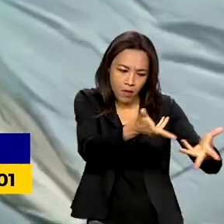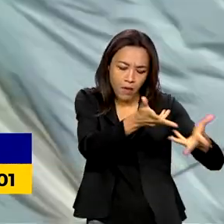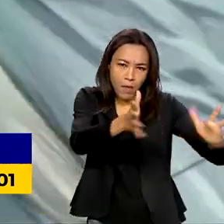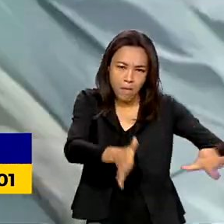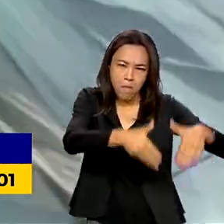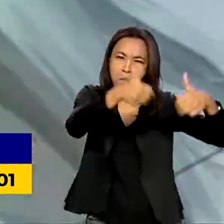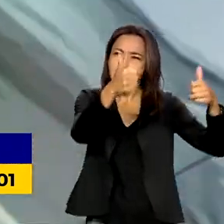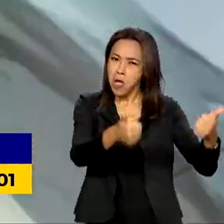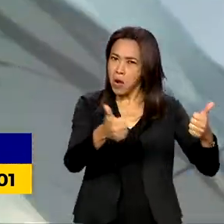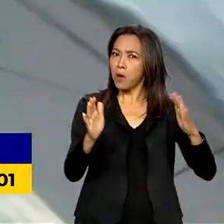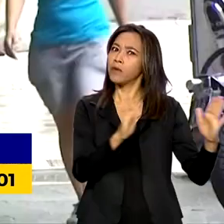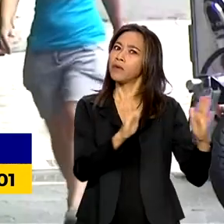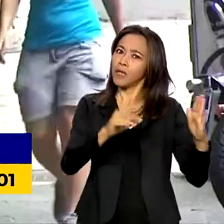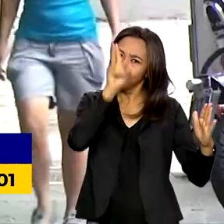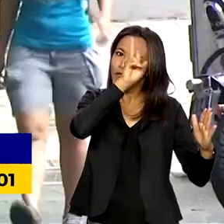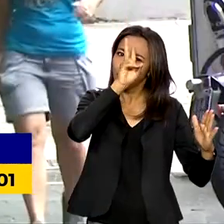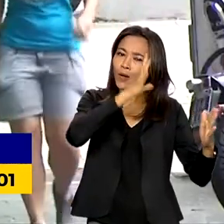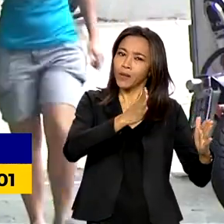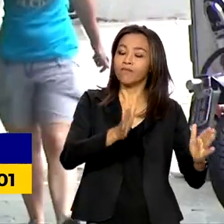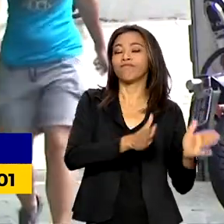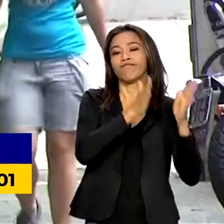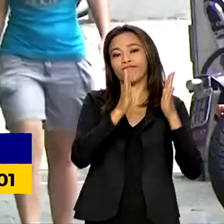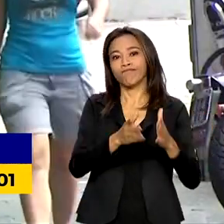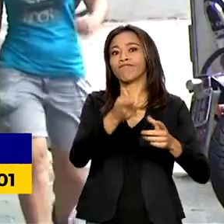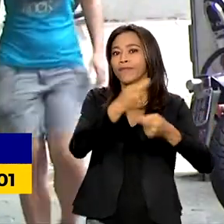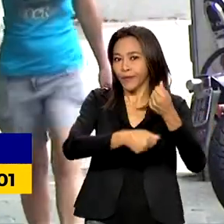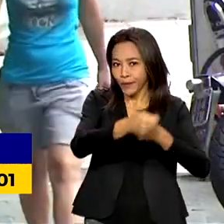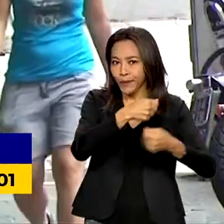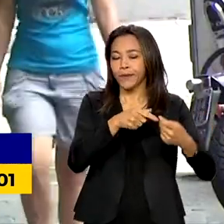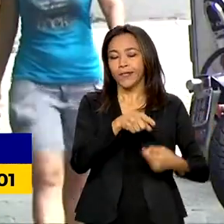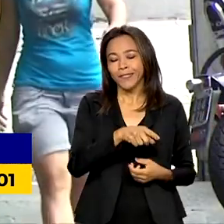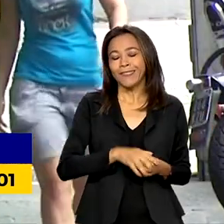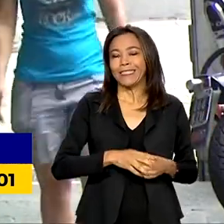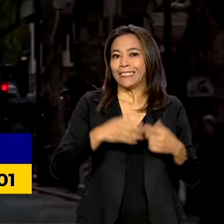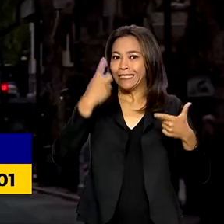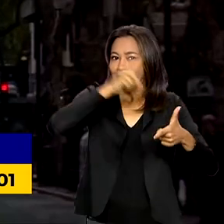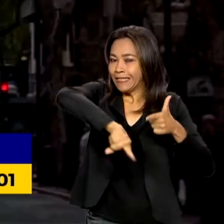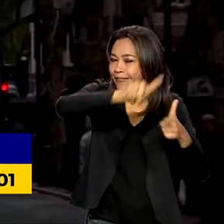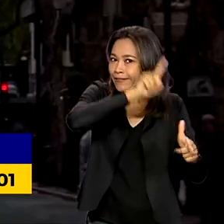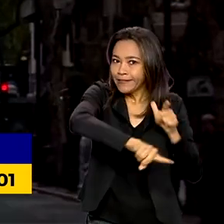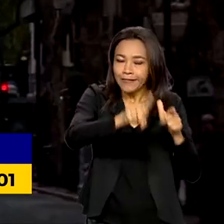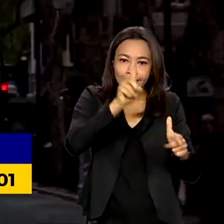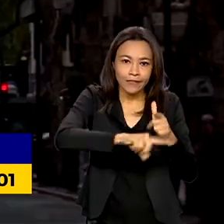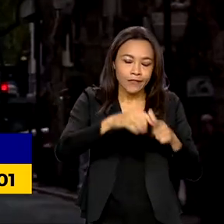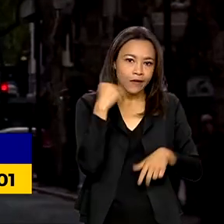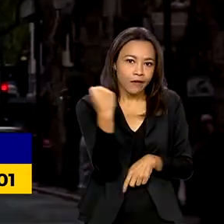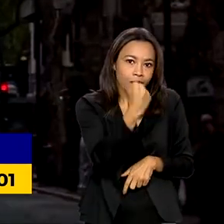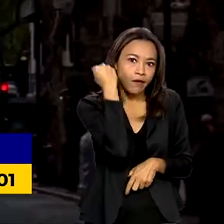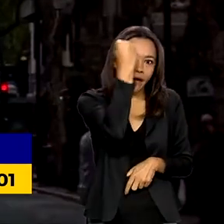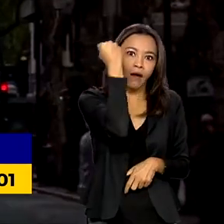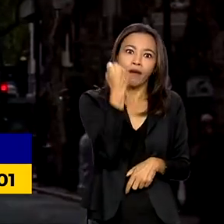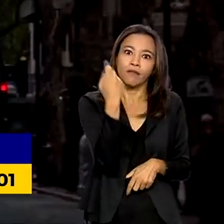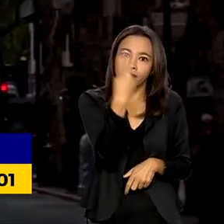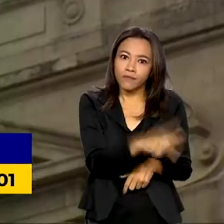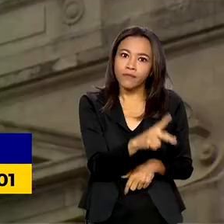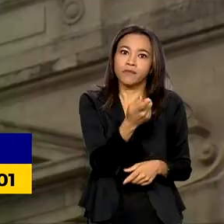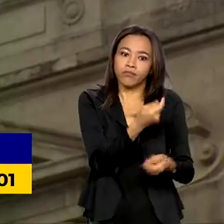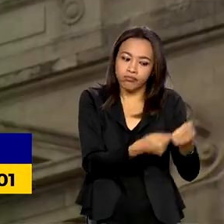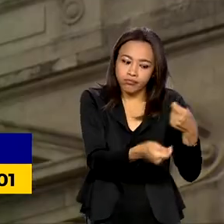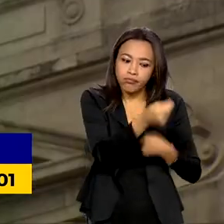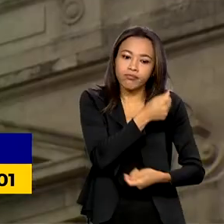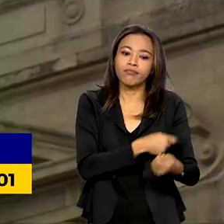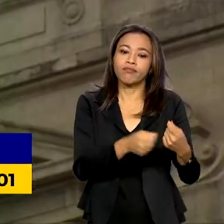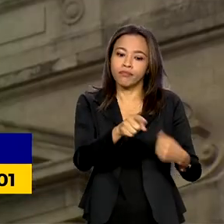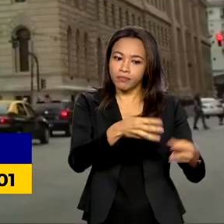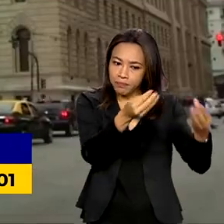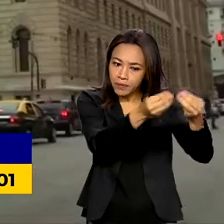melhores momentos da história, na economia enfrenta um verdadeiro drama. A grave crise econômica que atinge o país inclui